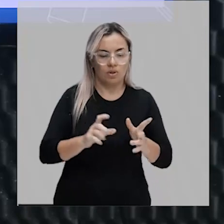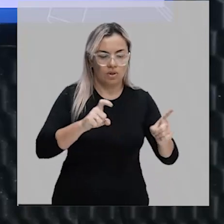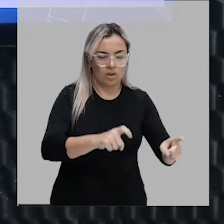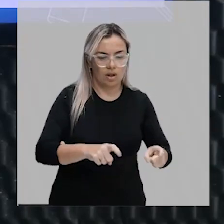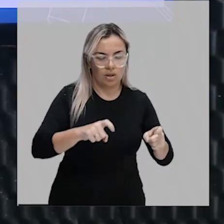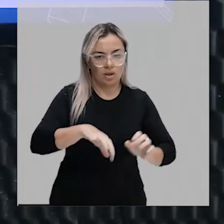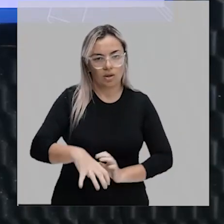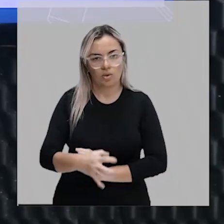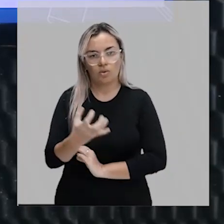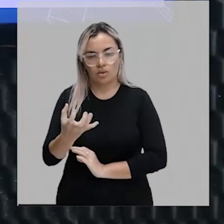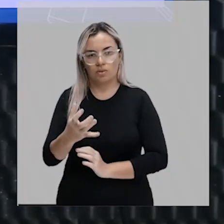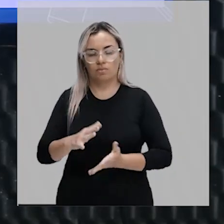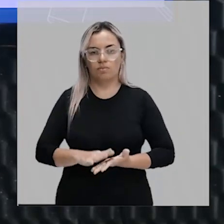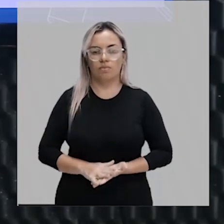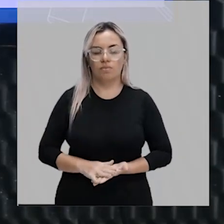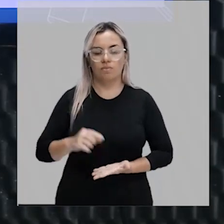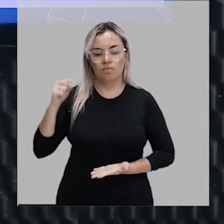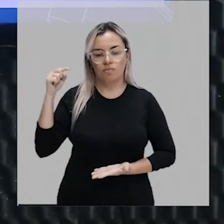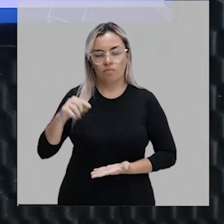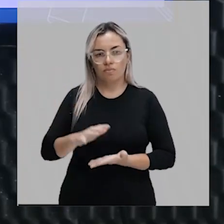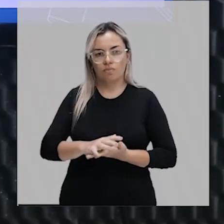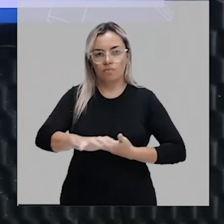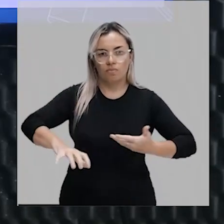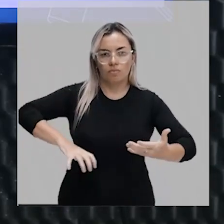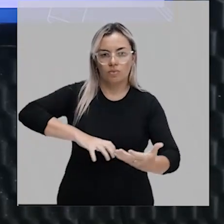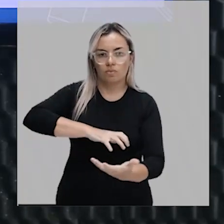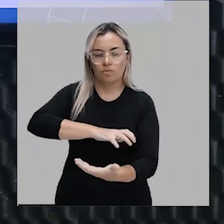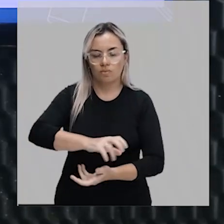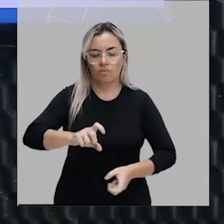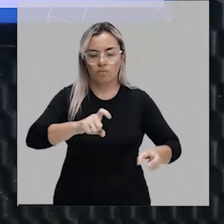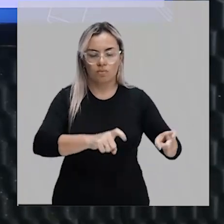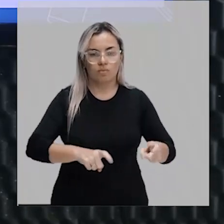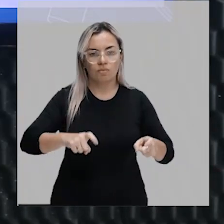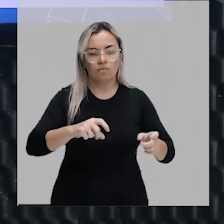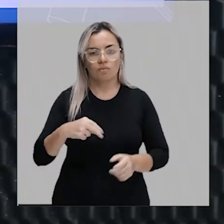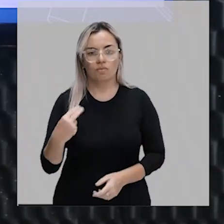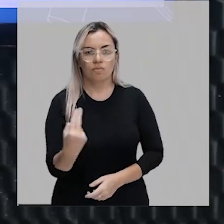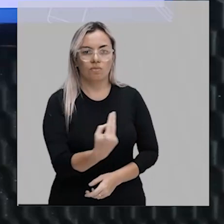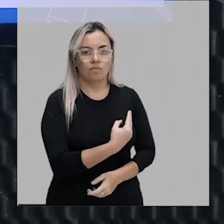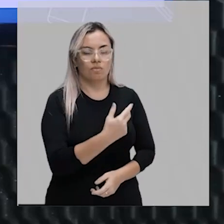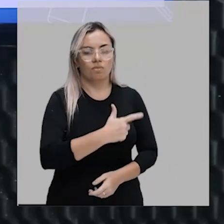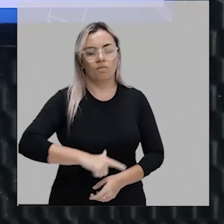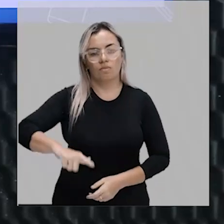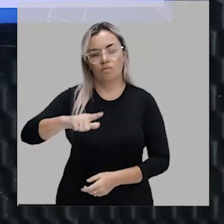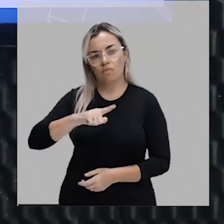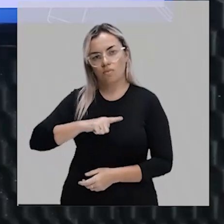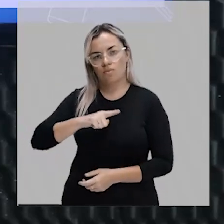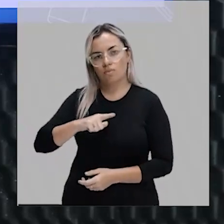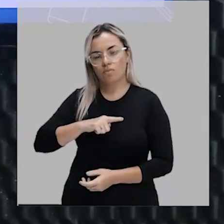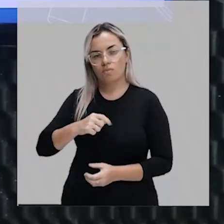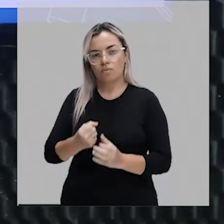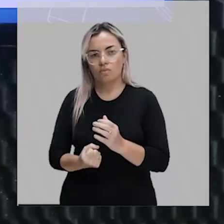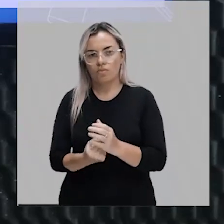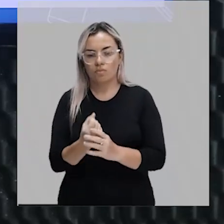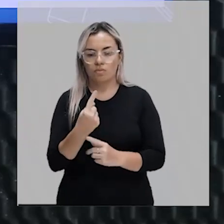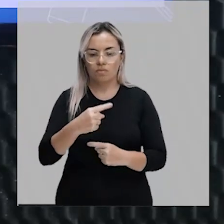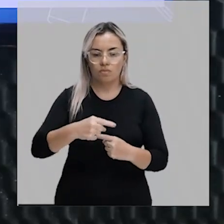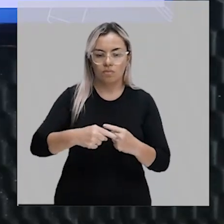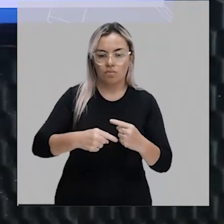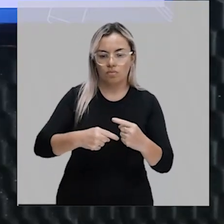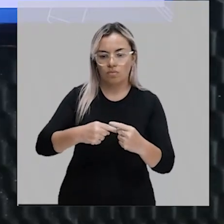ocorrer. E com essa revolução agrícola, nós teremos o quê? Uma produção de